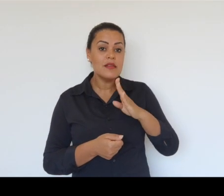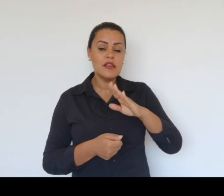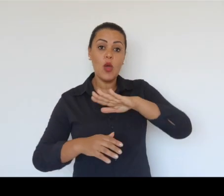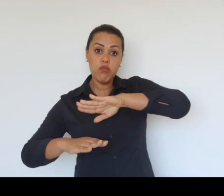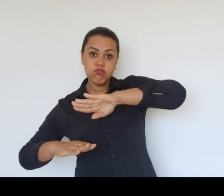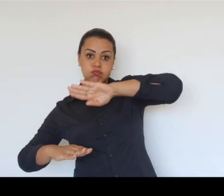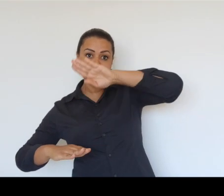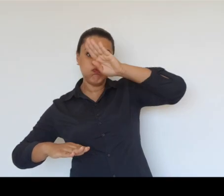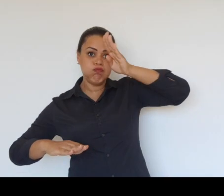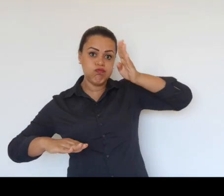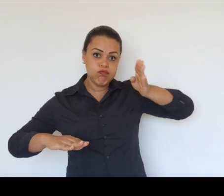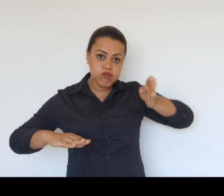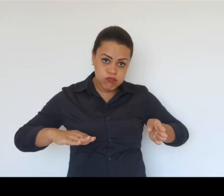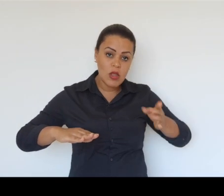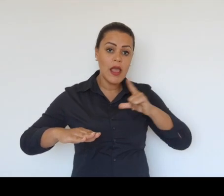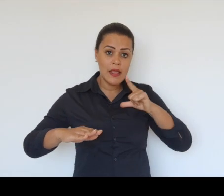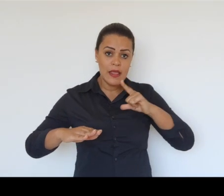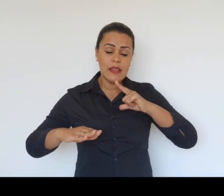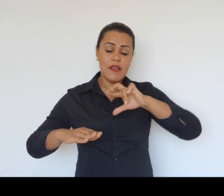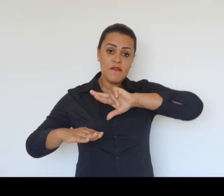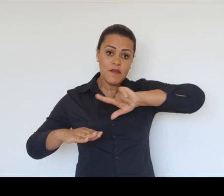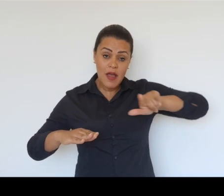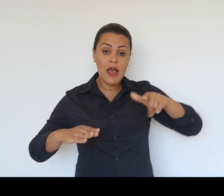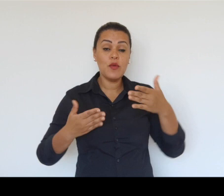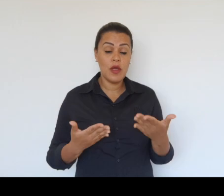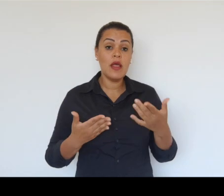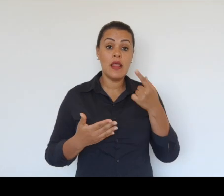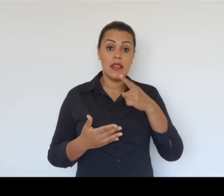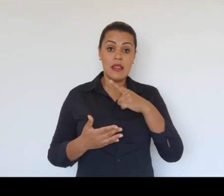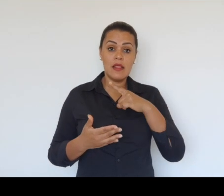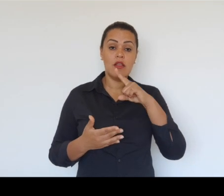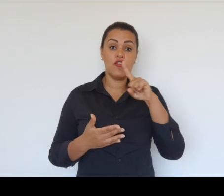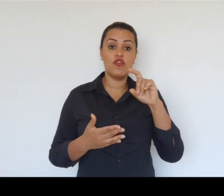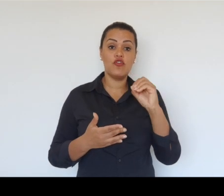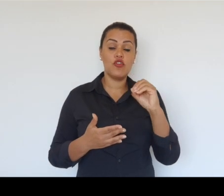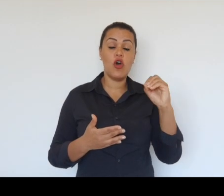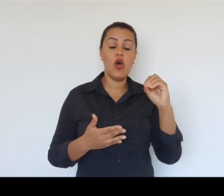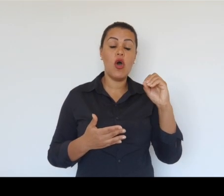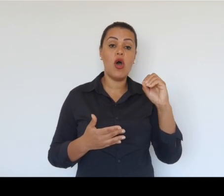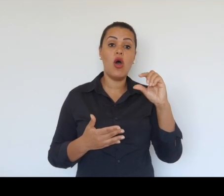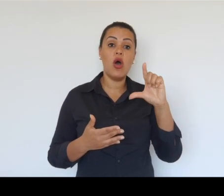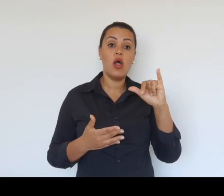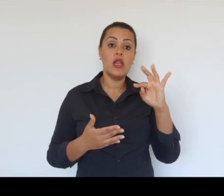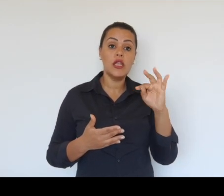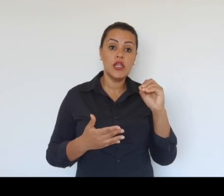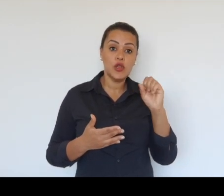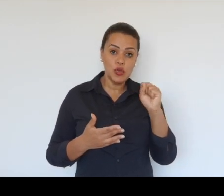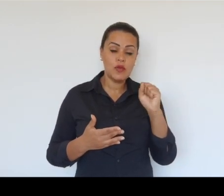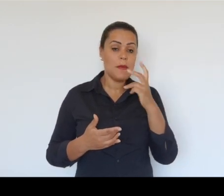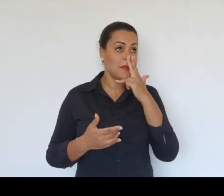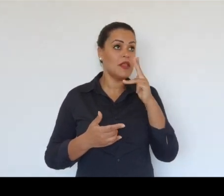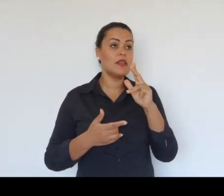tamanho e assim como a confecção de algumas peças arqueológicas. No caso, esses zoólitos que são representações de animais, né? Se a